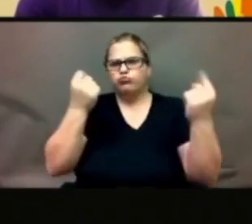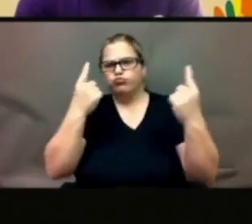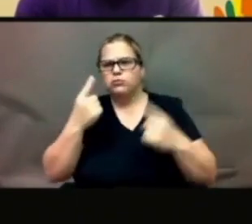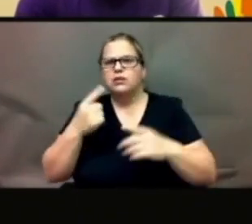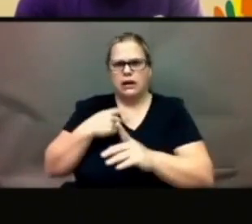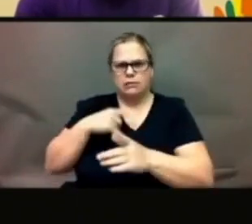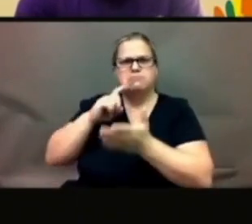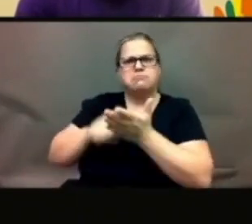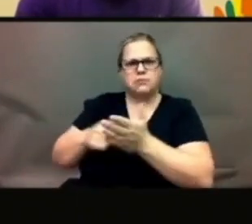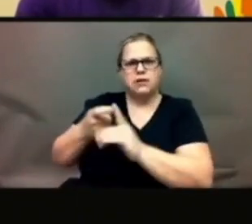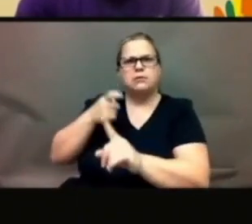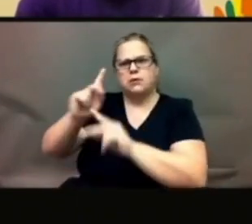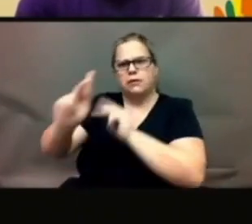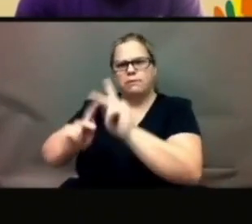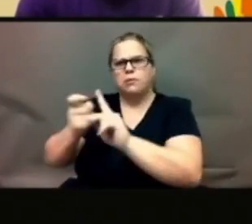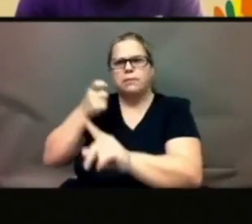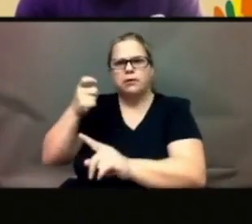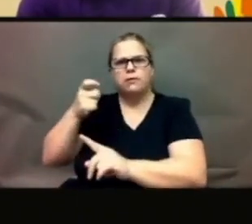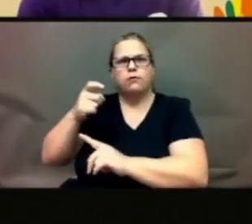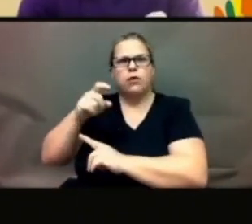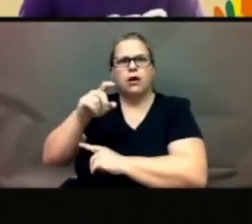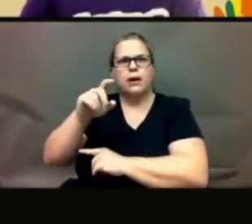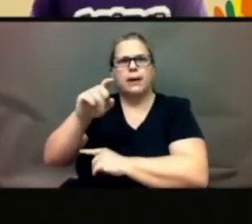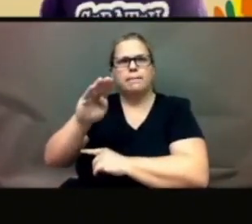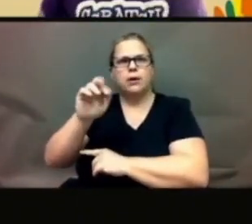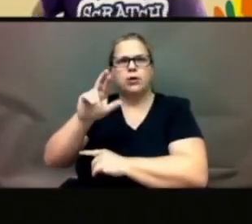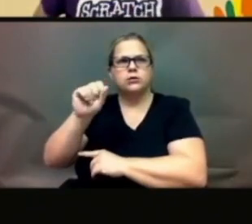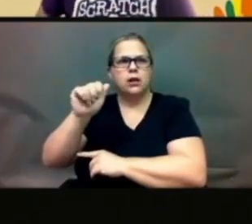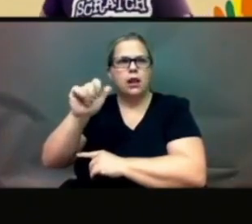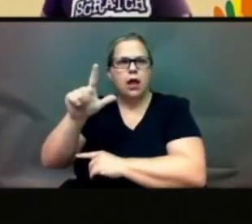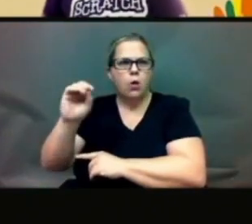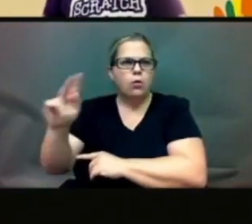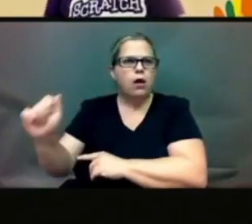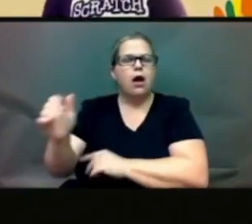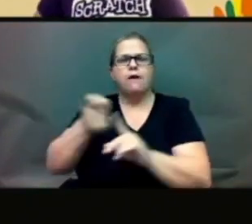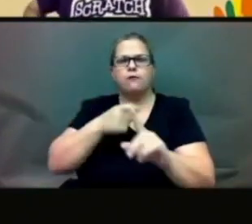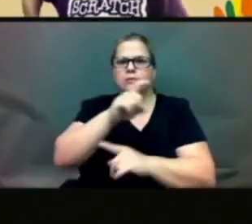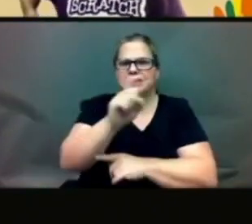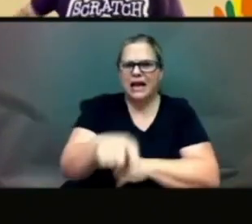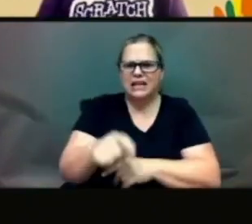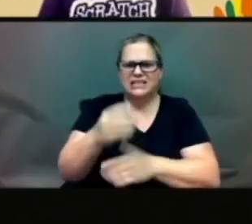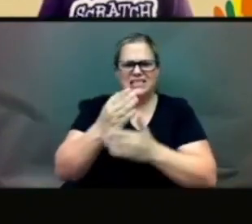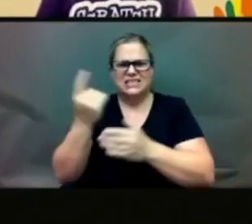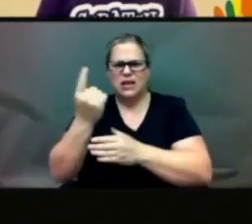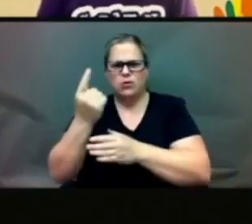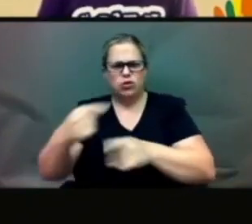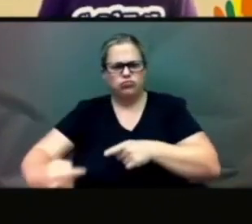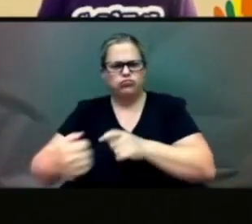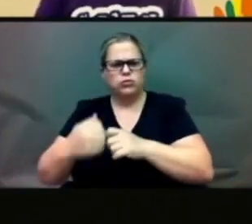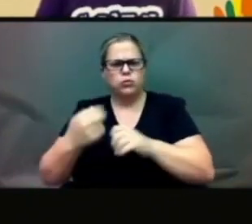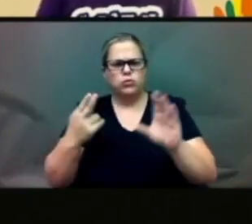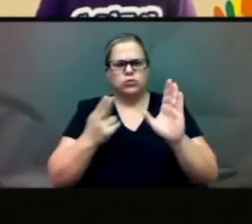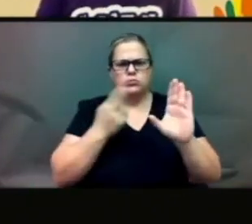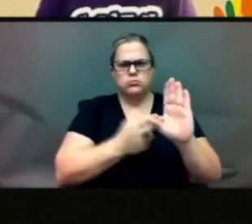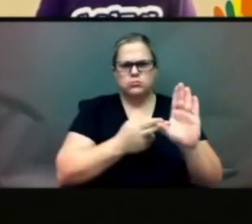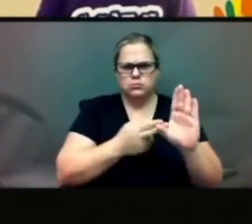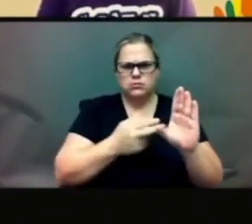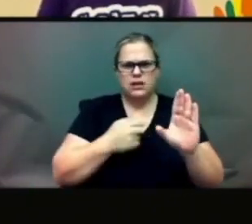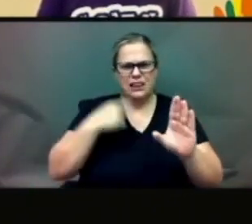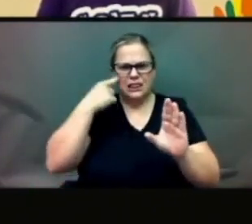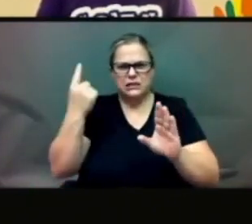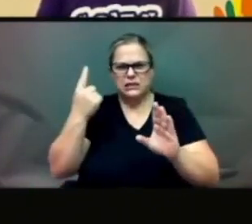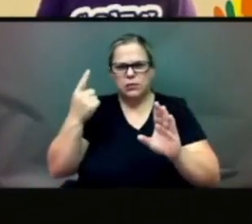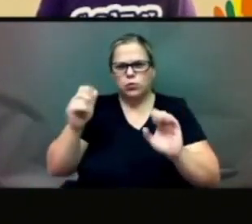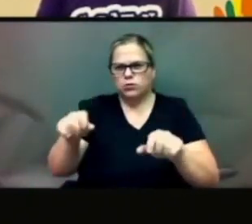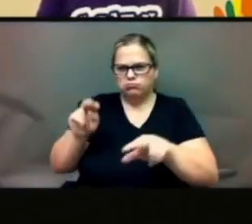Sim, eu vejo aqui que nós temos o pessoal de... que está em Barcelona, que está na Marca. Acho que tem algumas